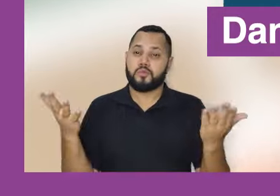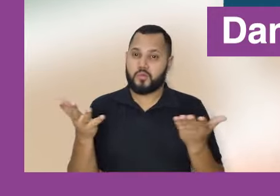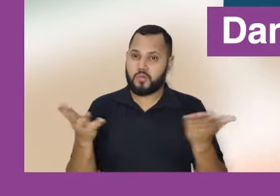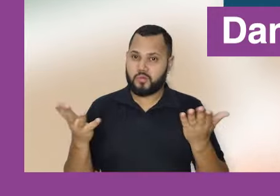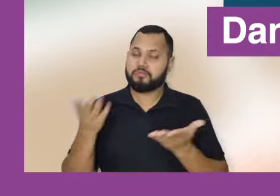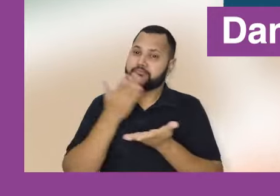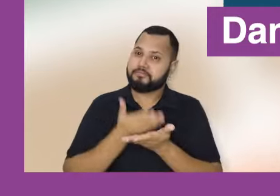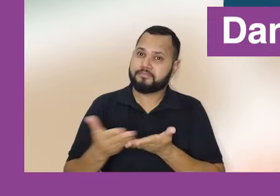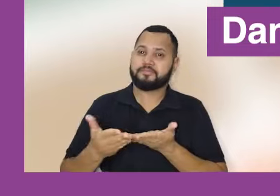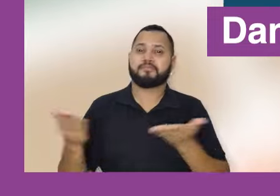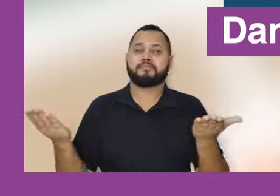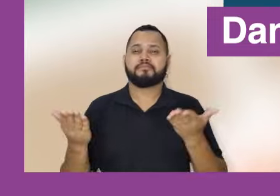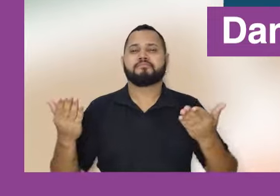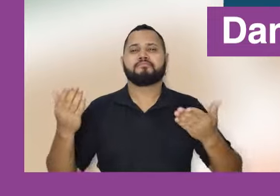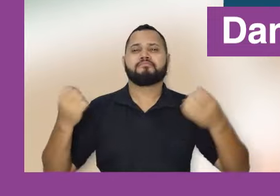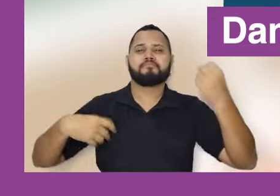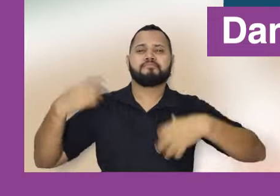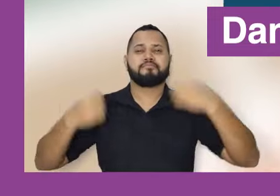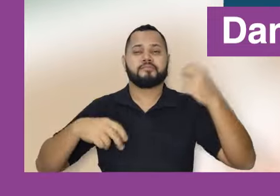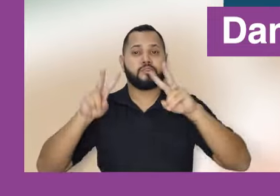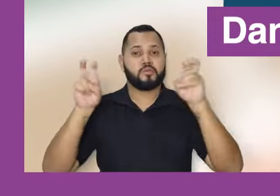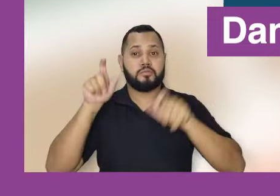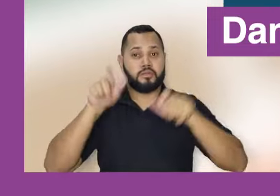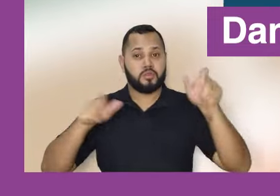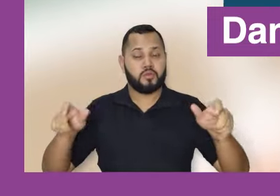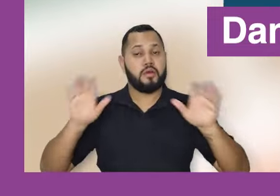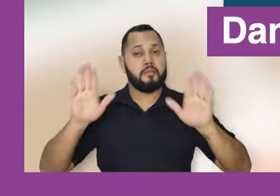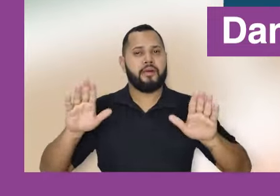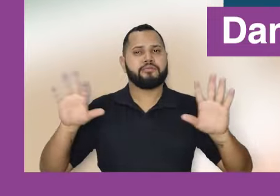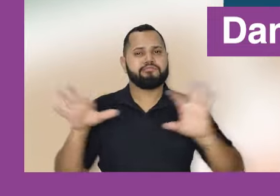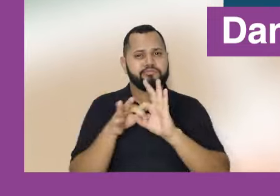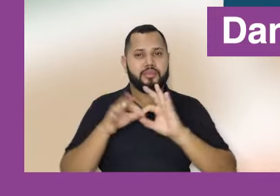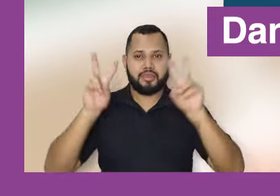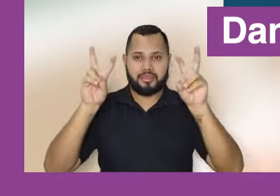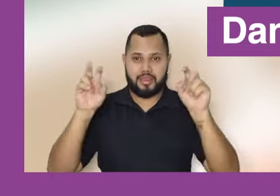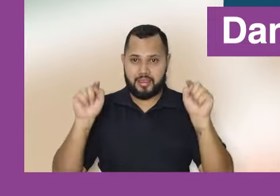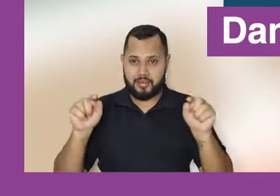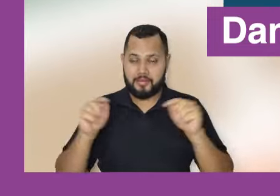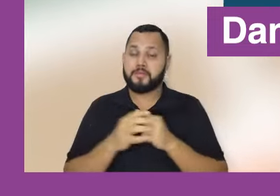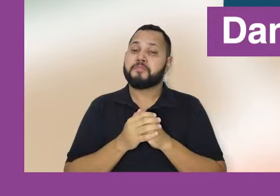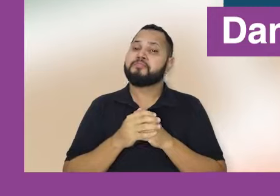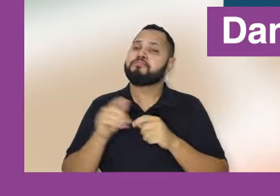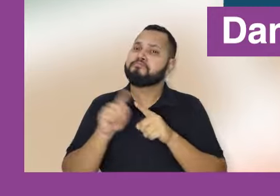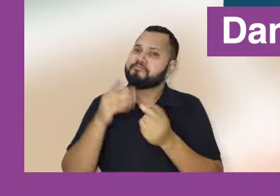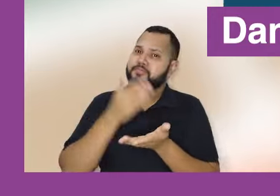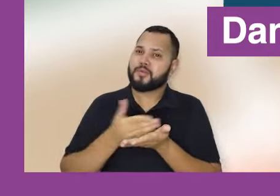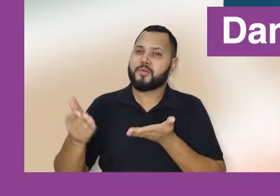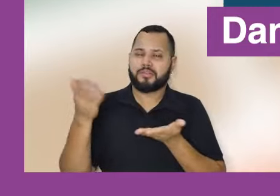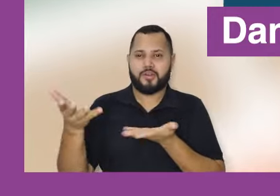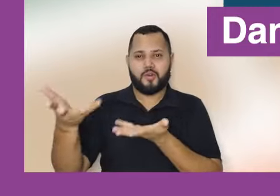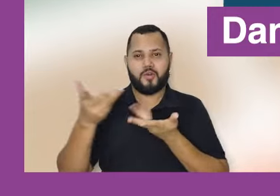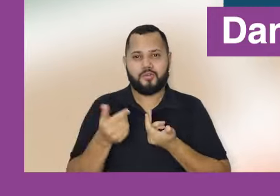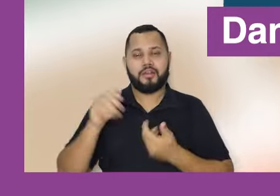vamos introduzir né esse bate-papo aqui sobre pessoas mas dentro dessa temática e eu quero já começar aqui